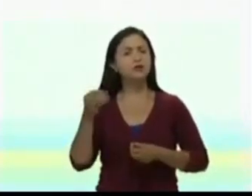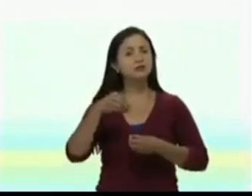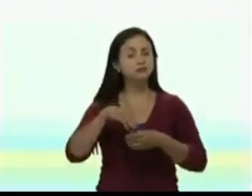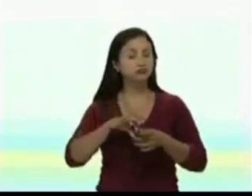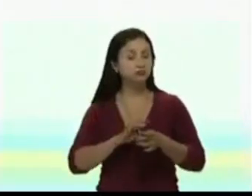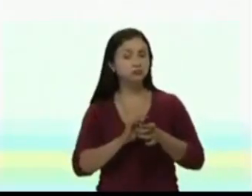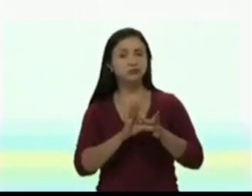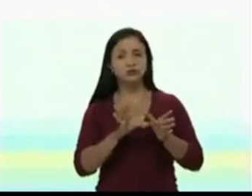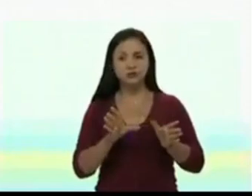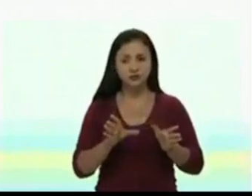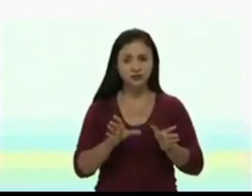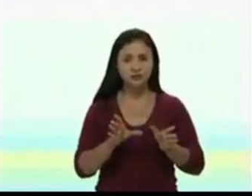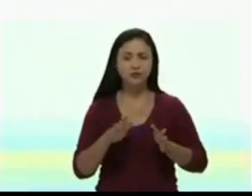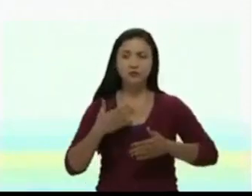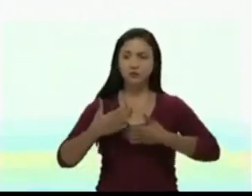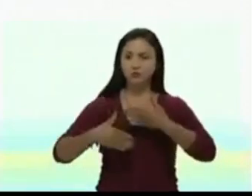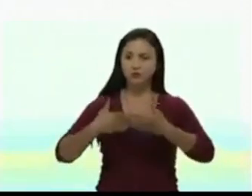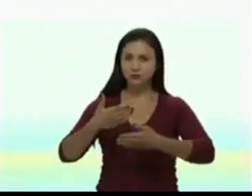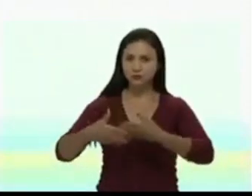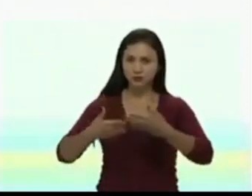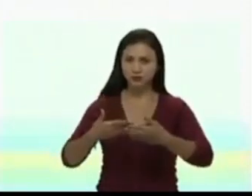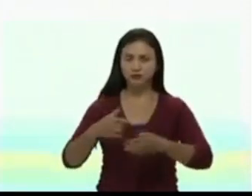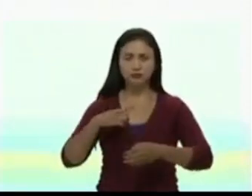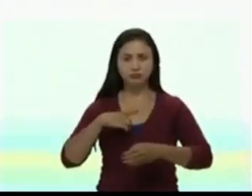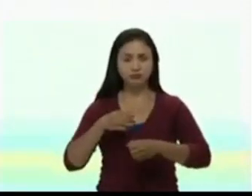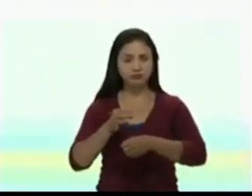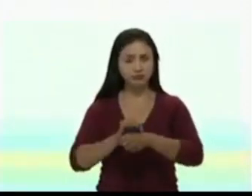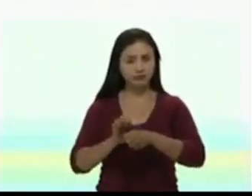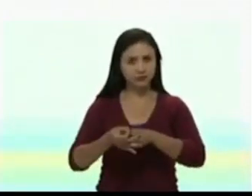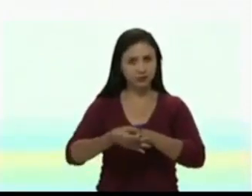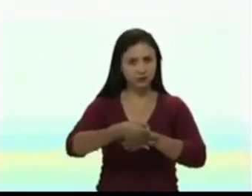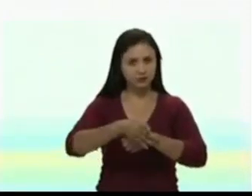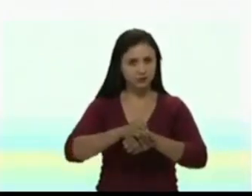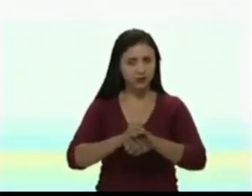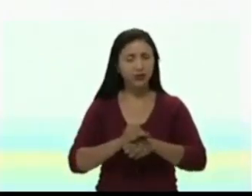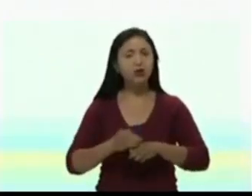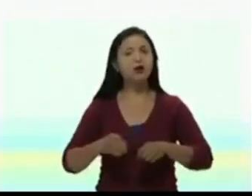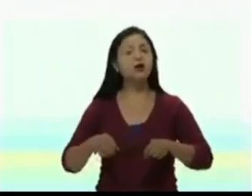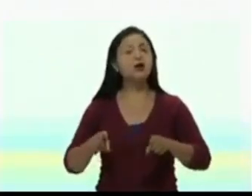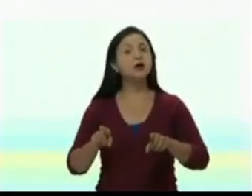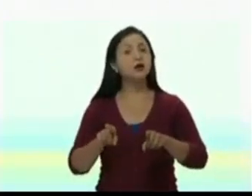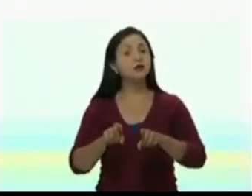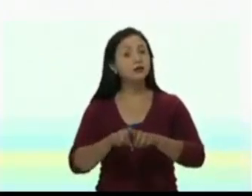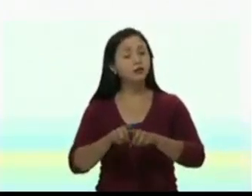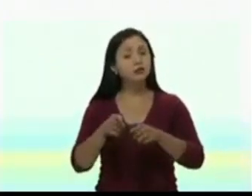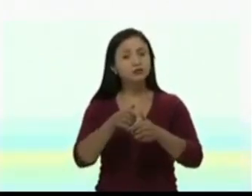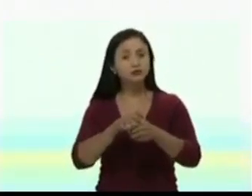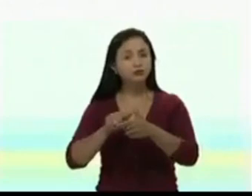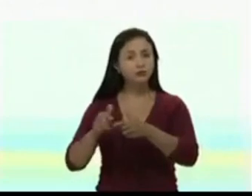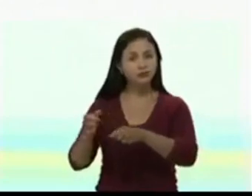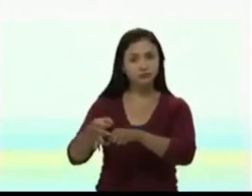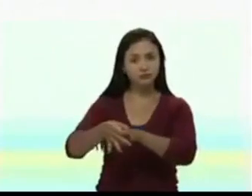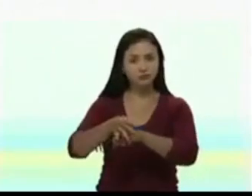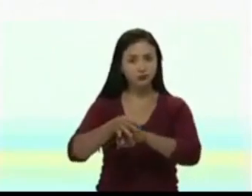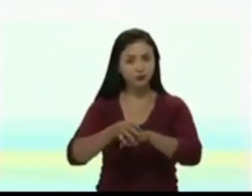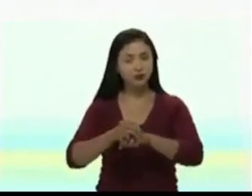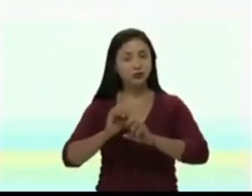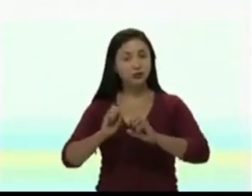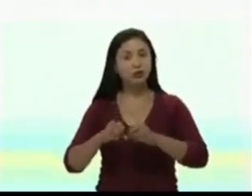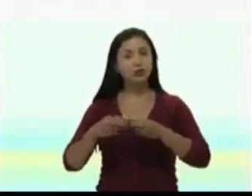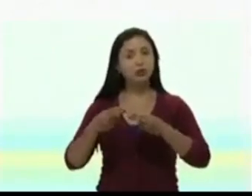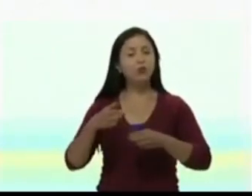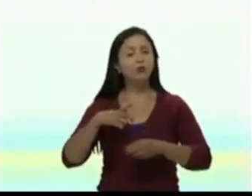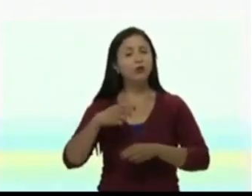espontaneamente, através de erros em processos celulares, como durante a replicação celular ou na divisão celular, ou então serem induzidas por